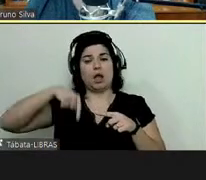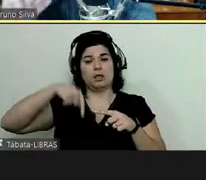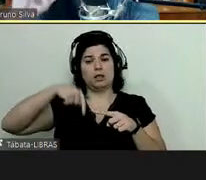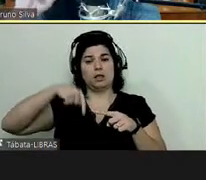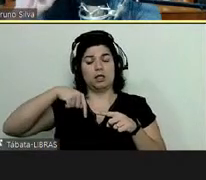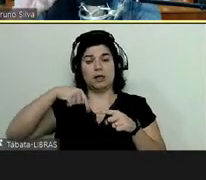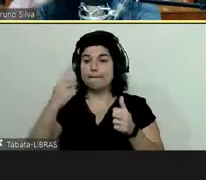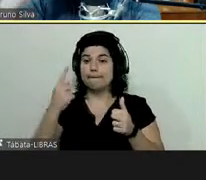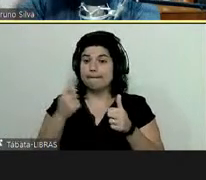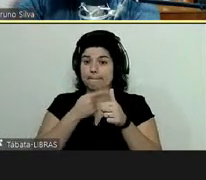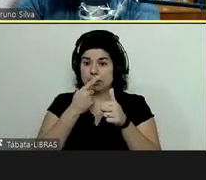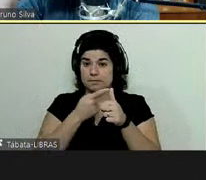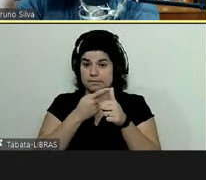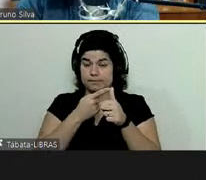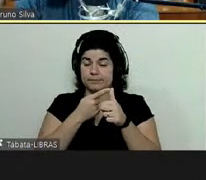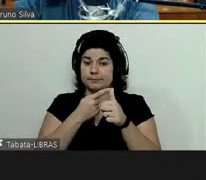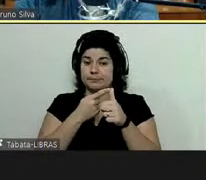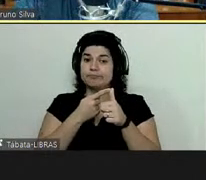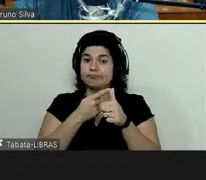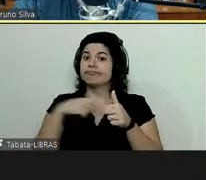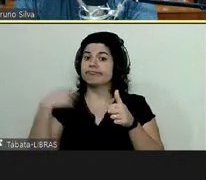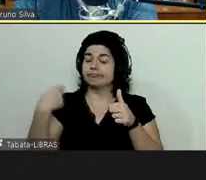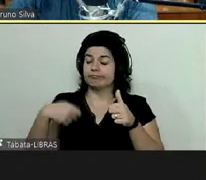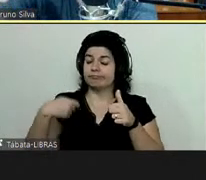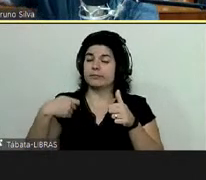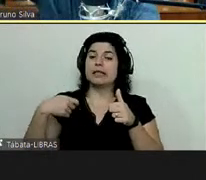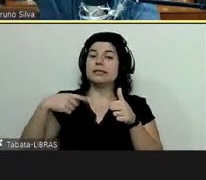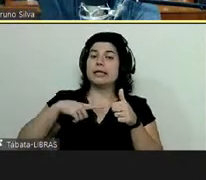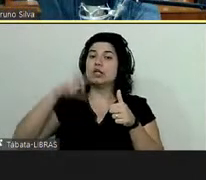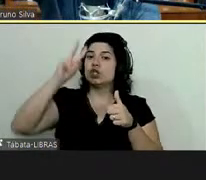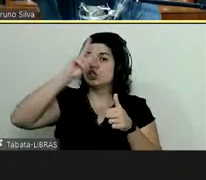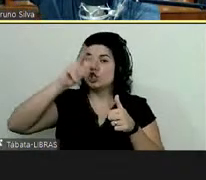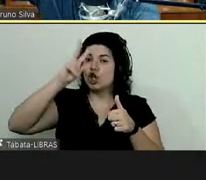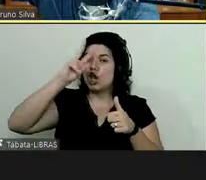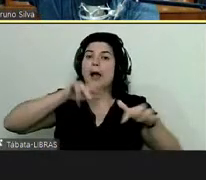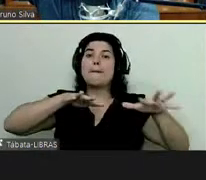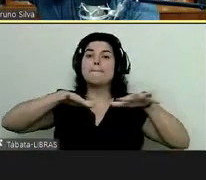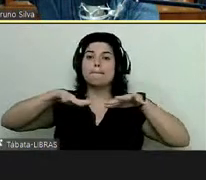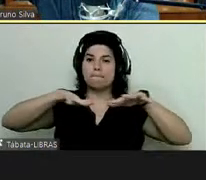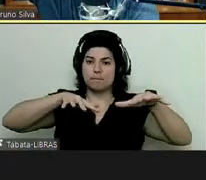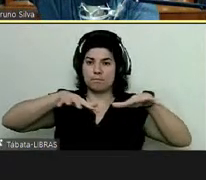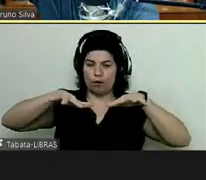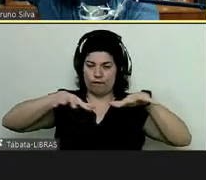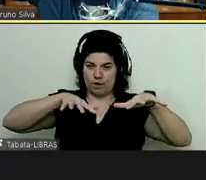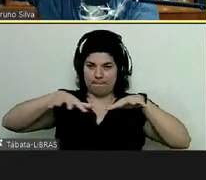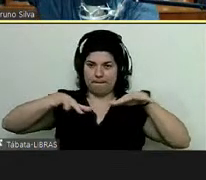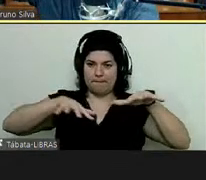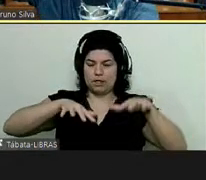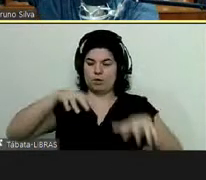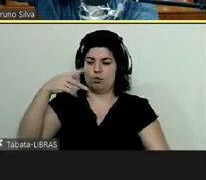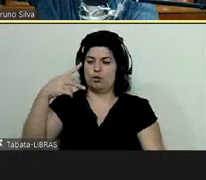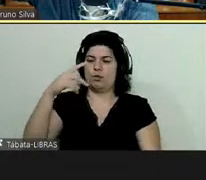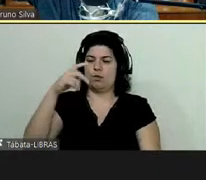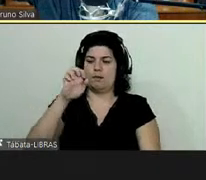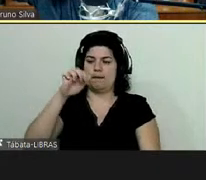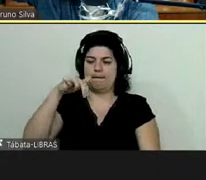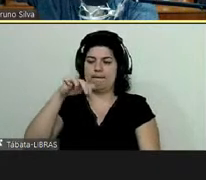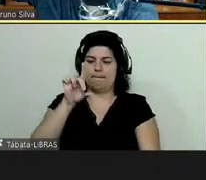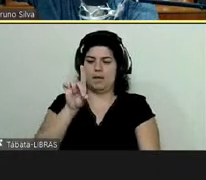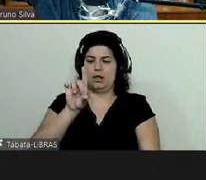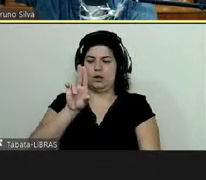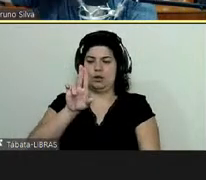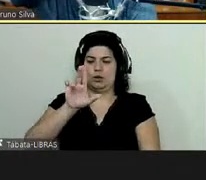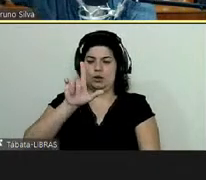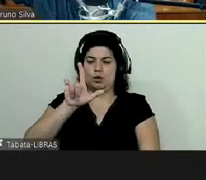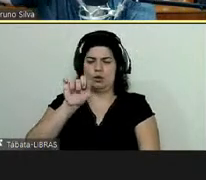brasileiro um nós sempre teremos historicamente o chamado movimento pendular do nosso federalismo a concessão do nosso